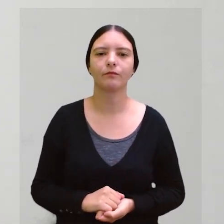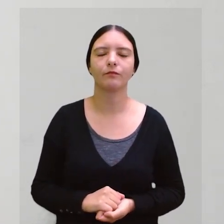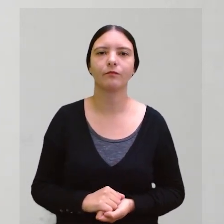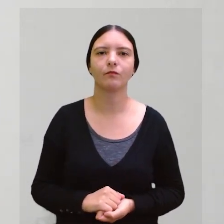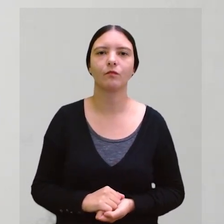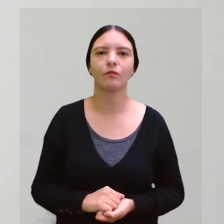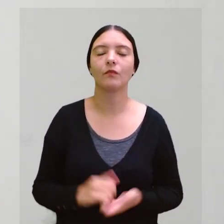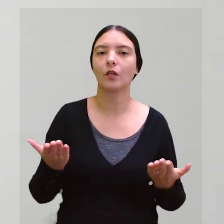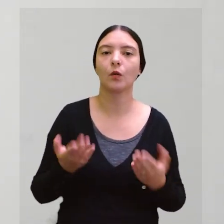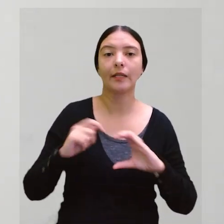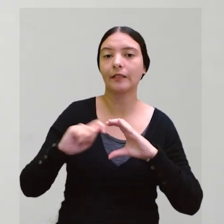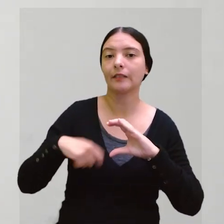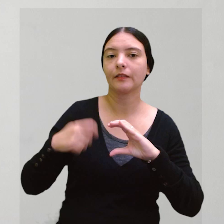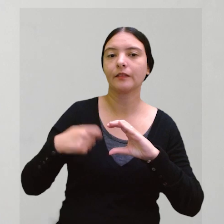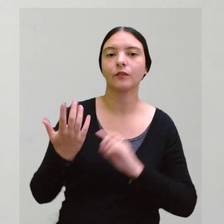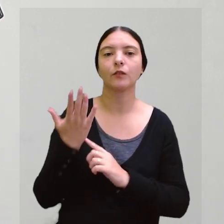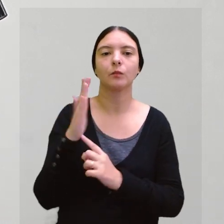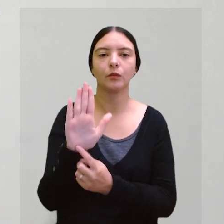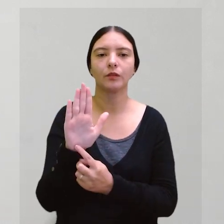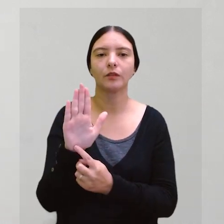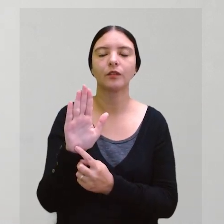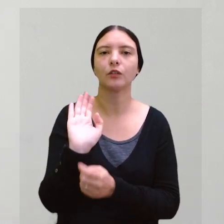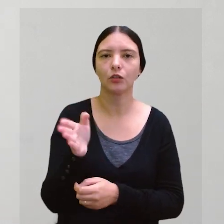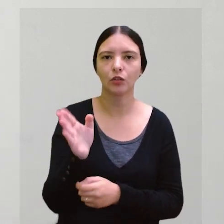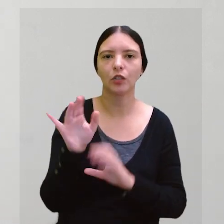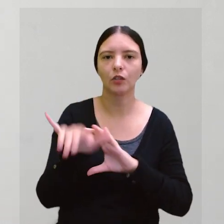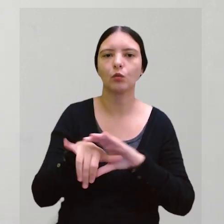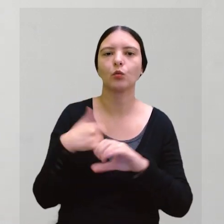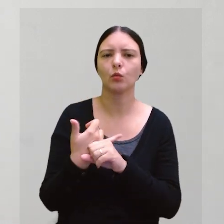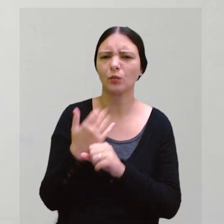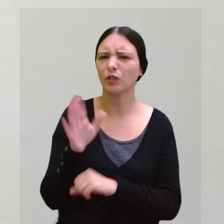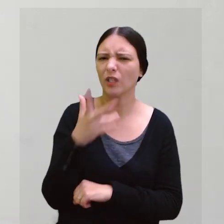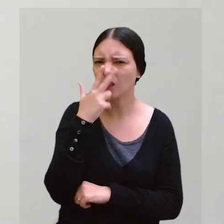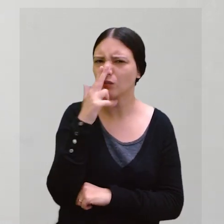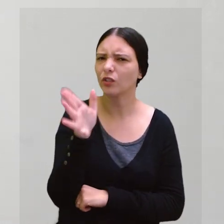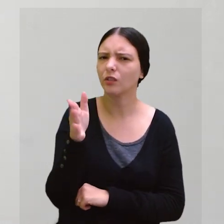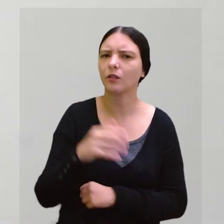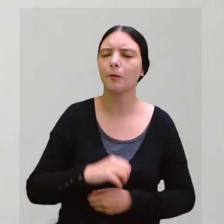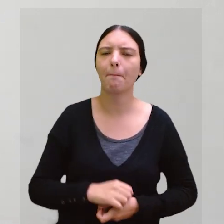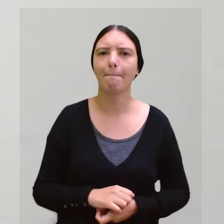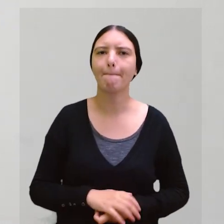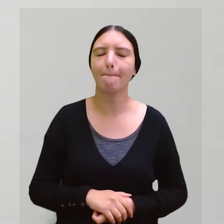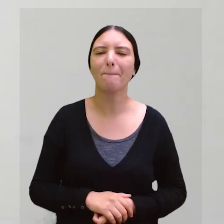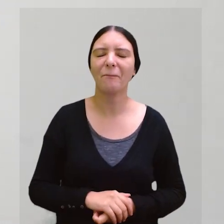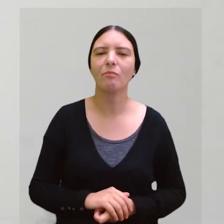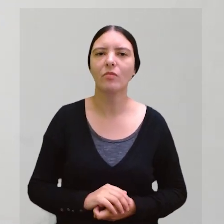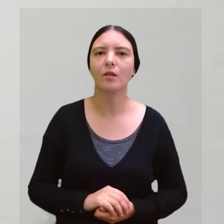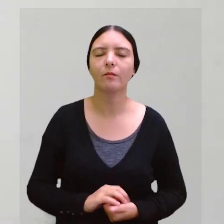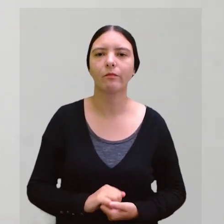Sobre isso, a gente vai passar um videozinho, já está aberto aí no YouTube? Acho que já está aberto, professor. Já está.